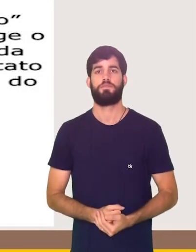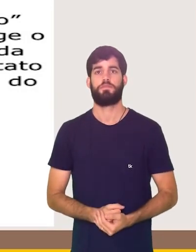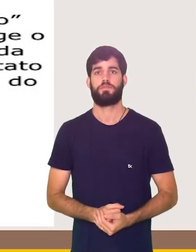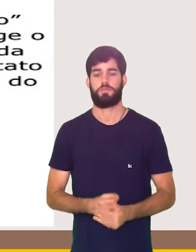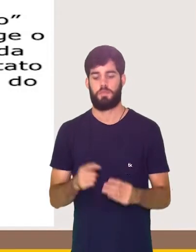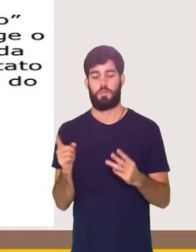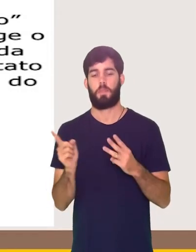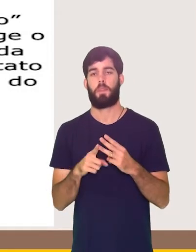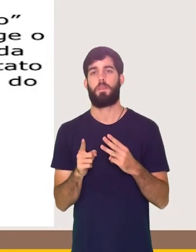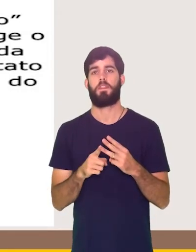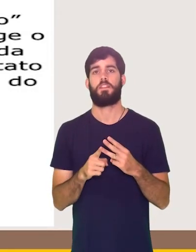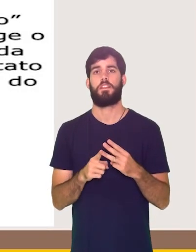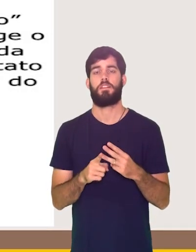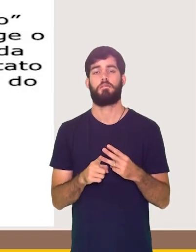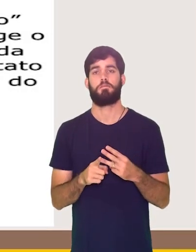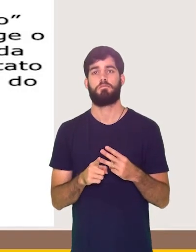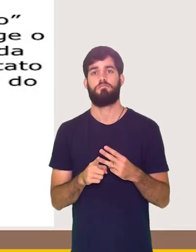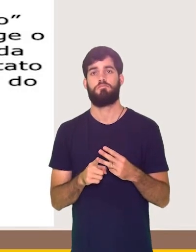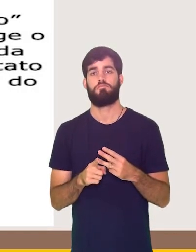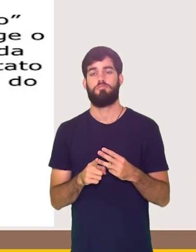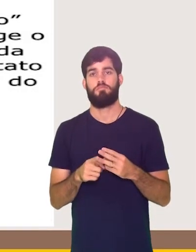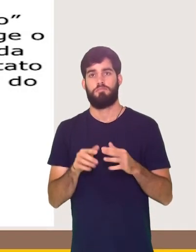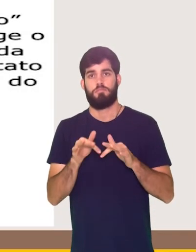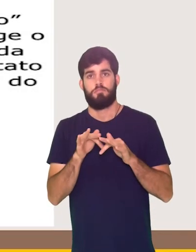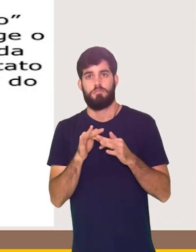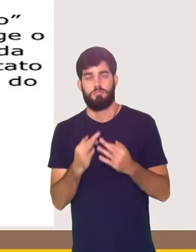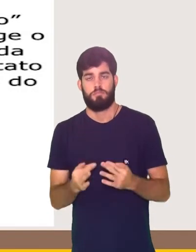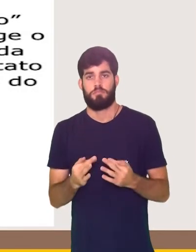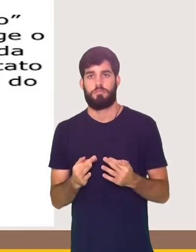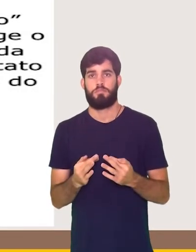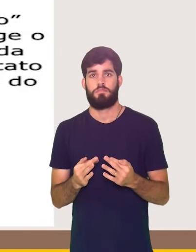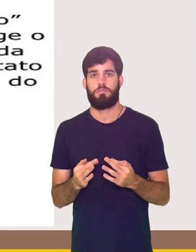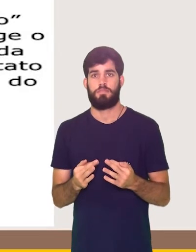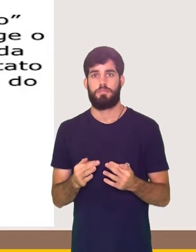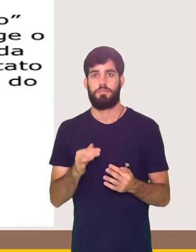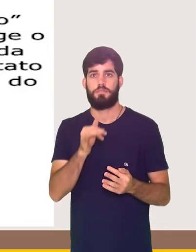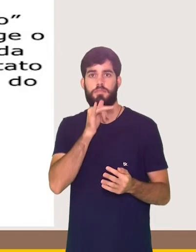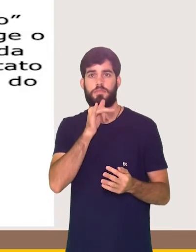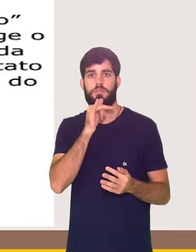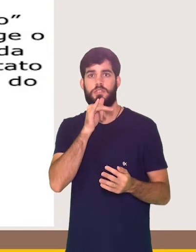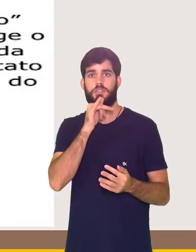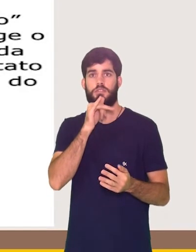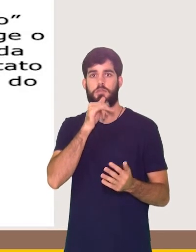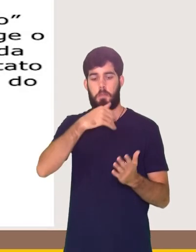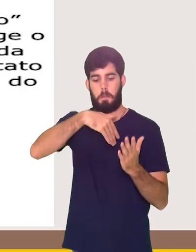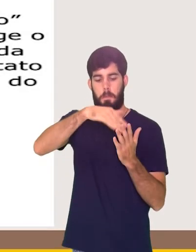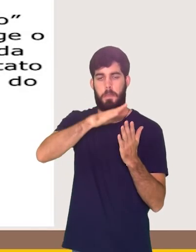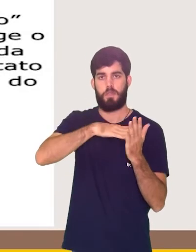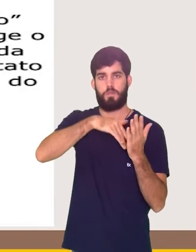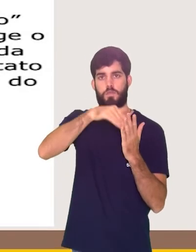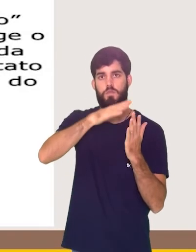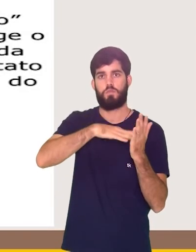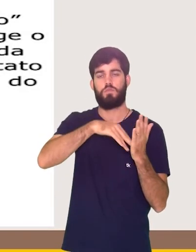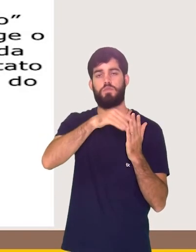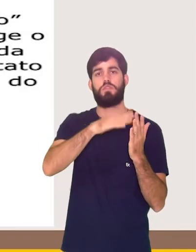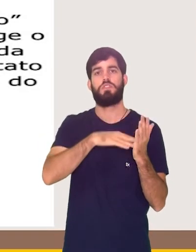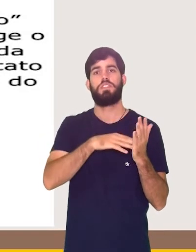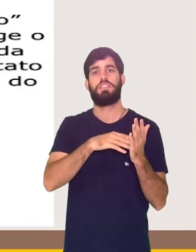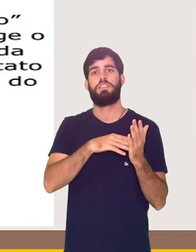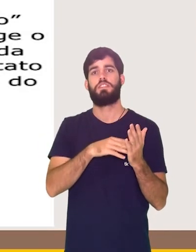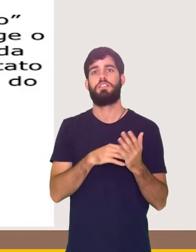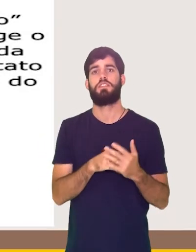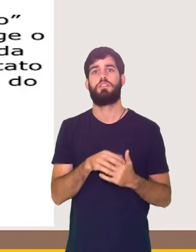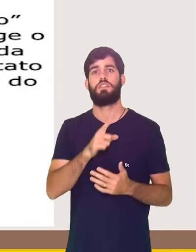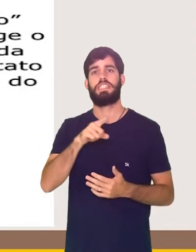item 3. Uma simples camada da pintura de zarcão. Basicamente, o que